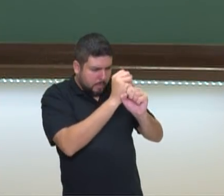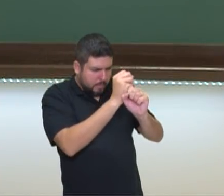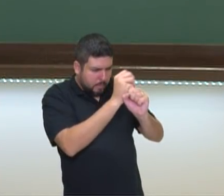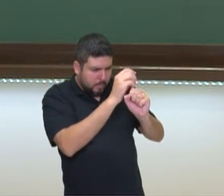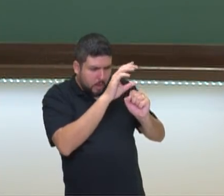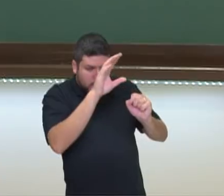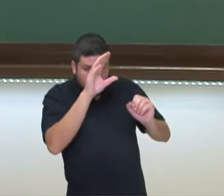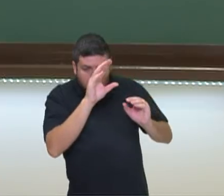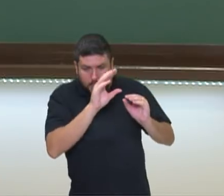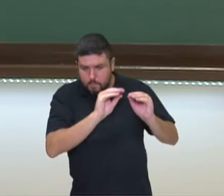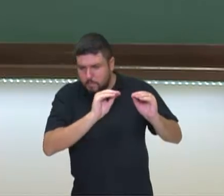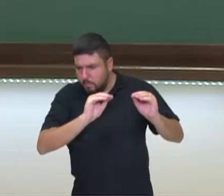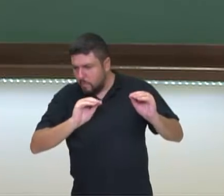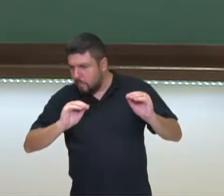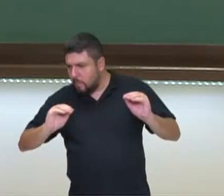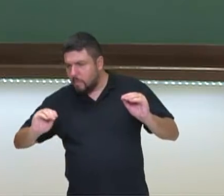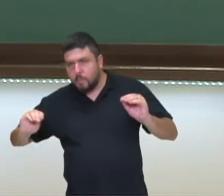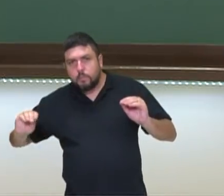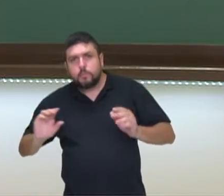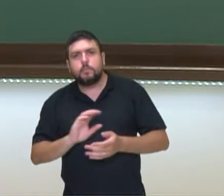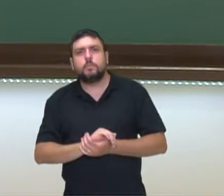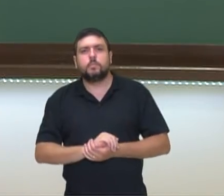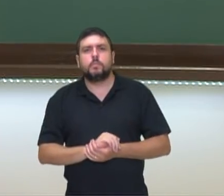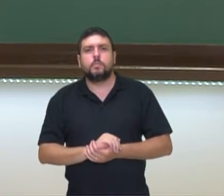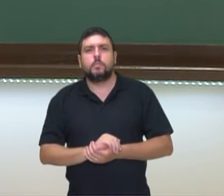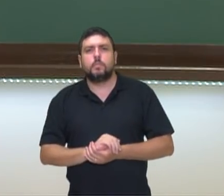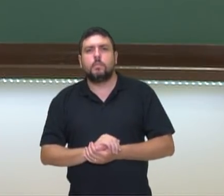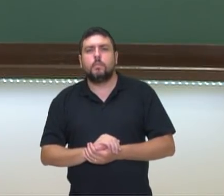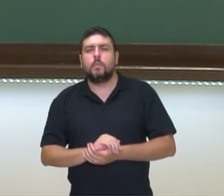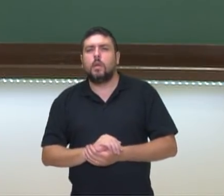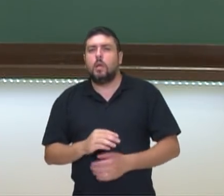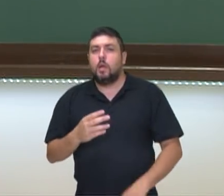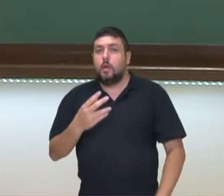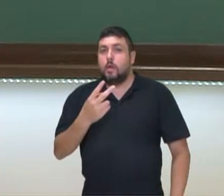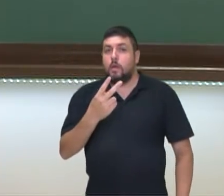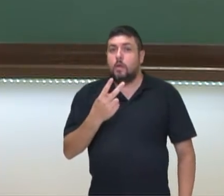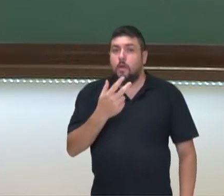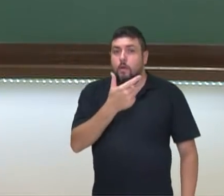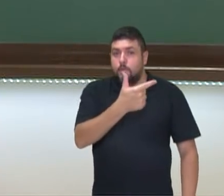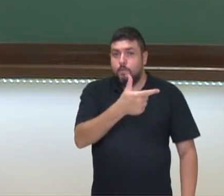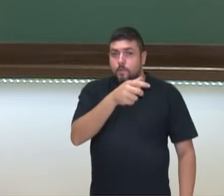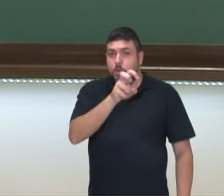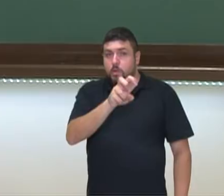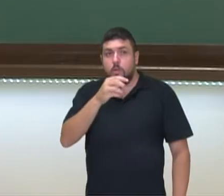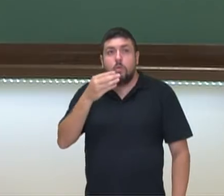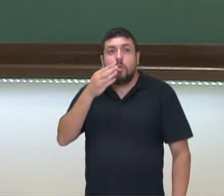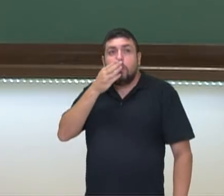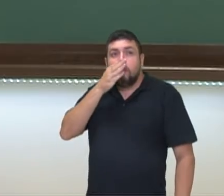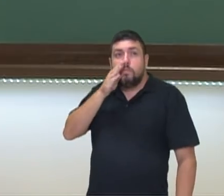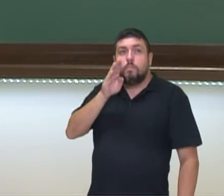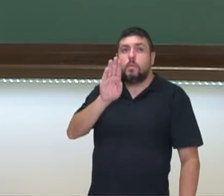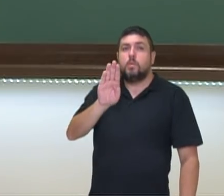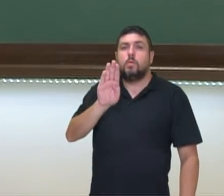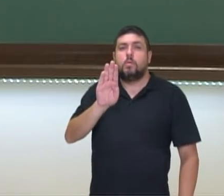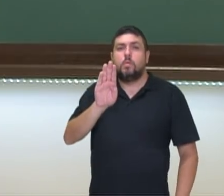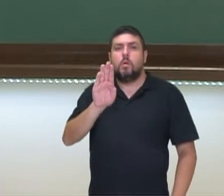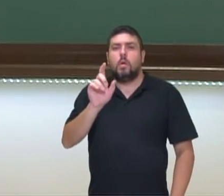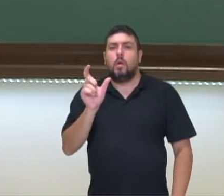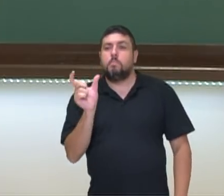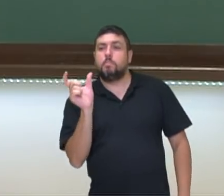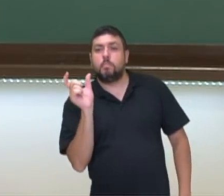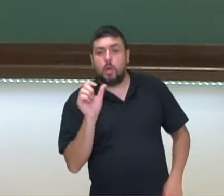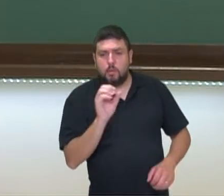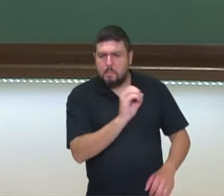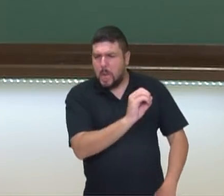não cortei, olha lá, ó. No enunciado não foi falado, ó, 25 bilhões. Eu transformei todos aqueles zeros na palavrinha bilhões